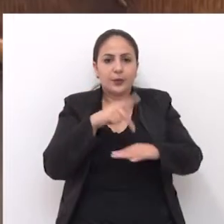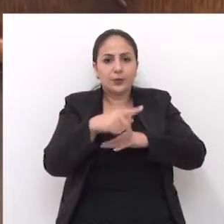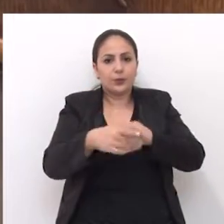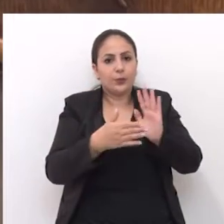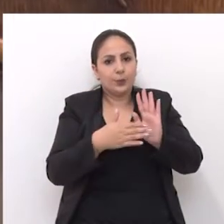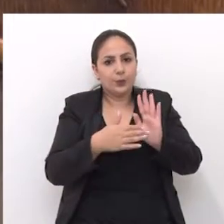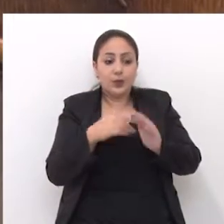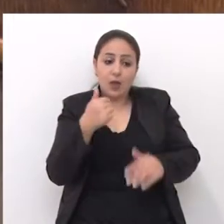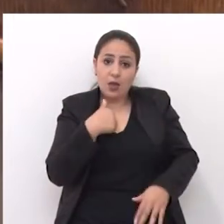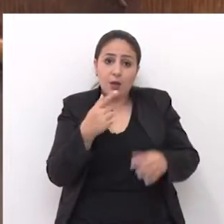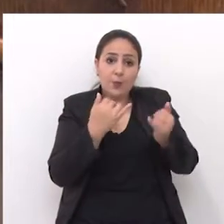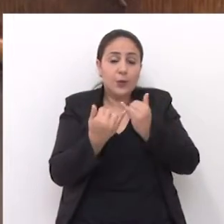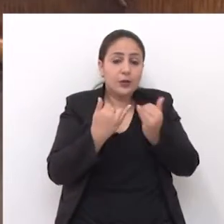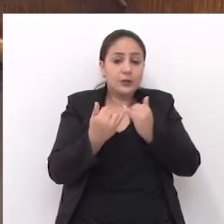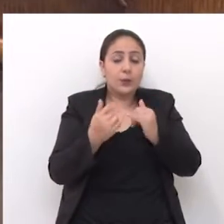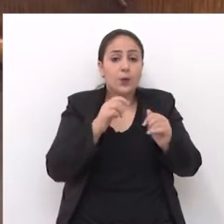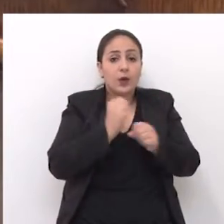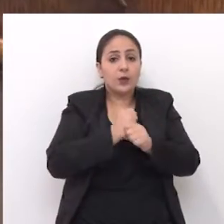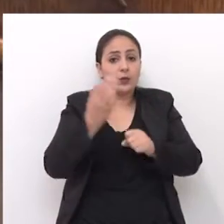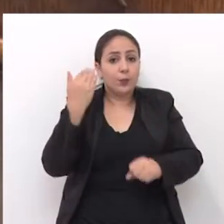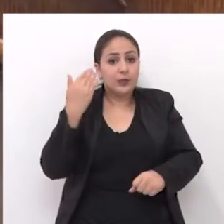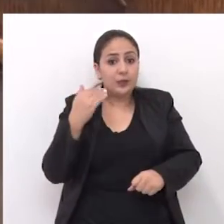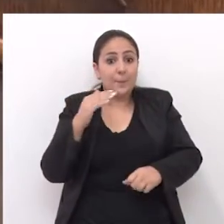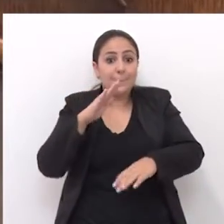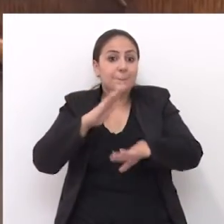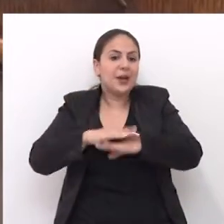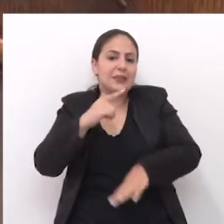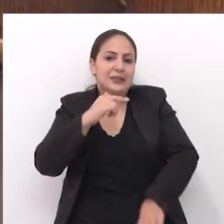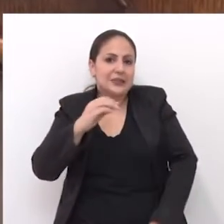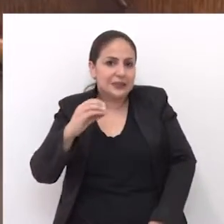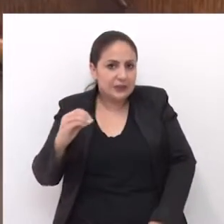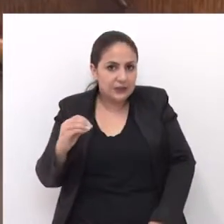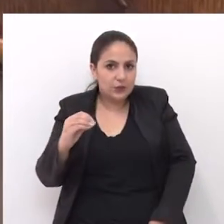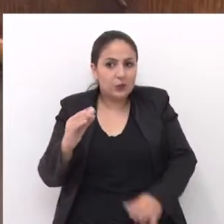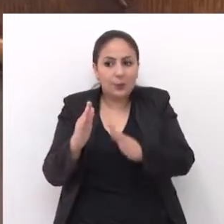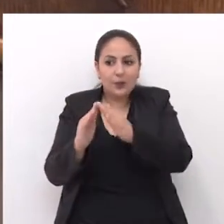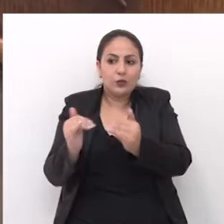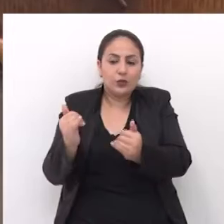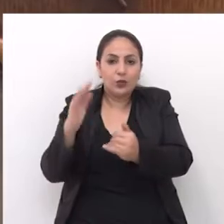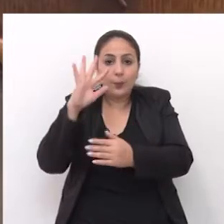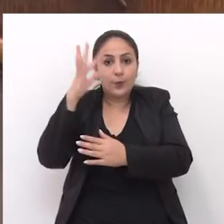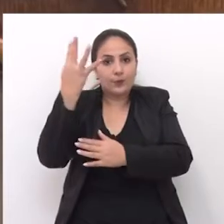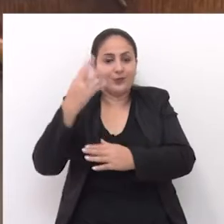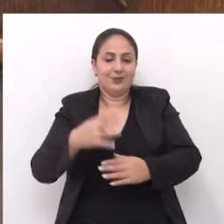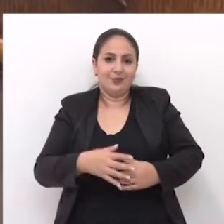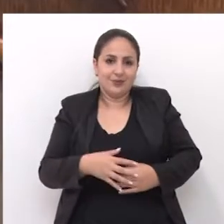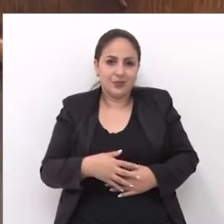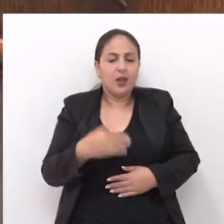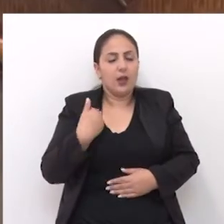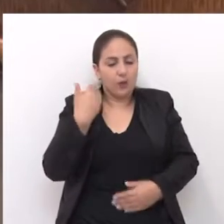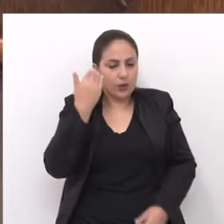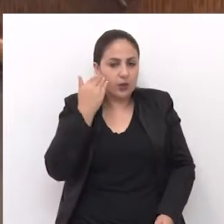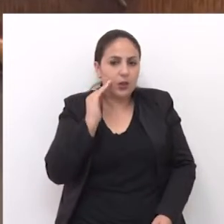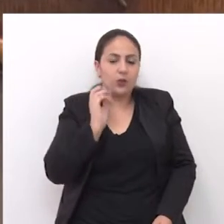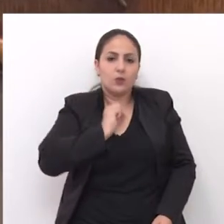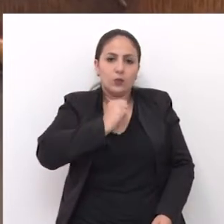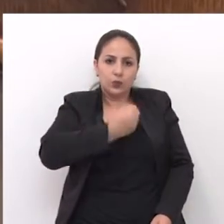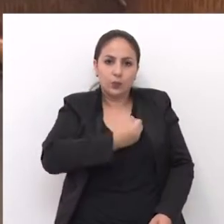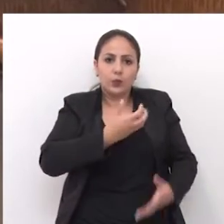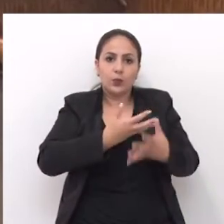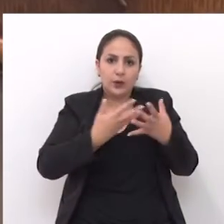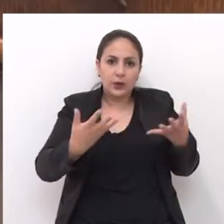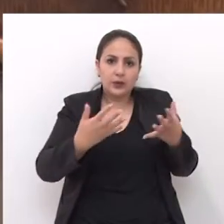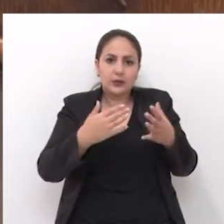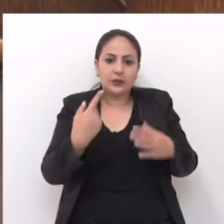Fundo proporciona. Eu mesmo, o ano passado, encaminhei mais de 700 pedidos de providência. Então, eu compreendo que é um